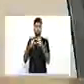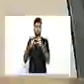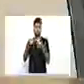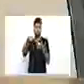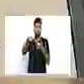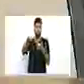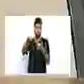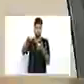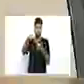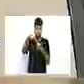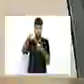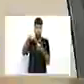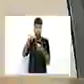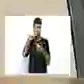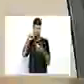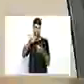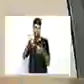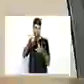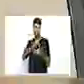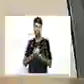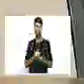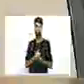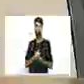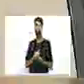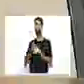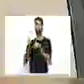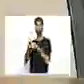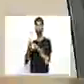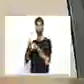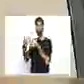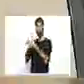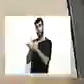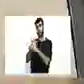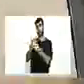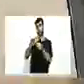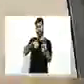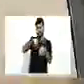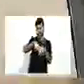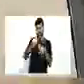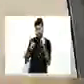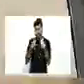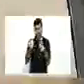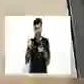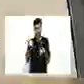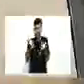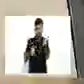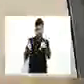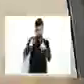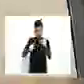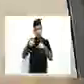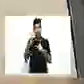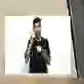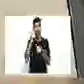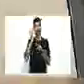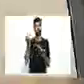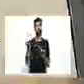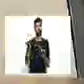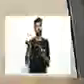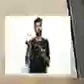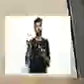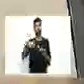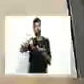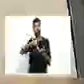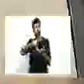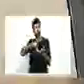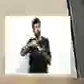e com pouca gente trabalhando a respeito da Capina química que e nós tem